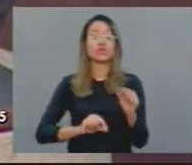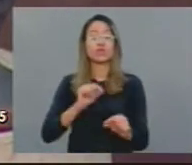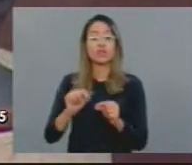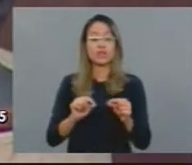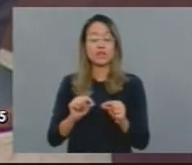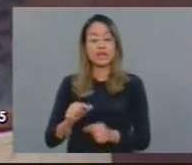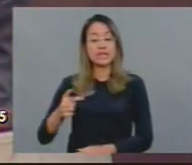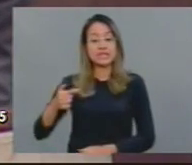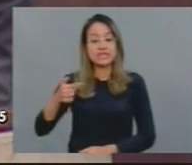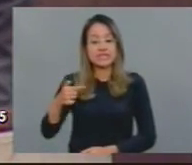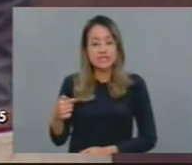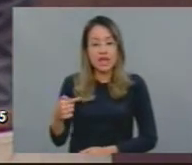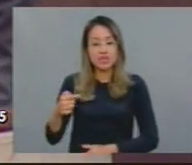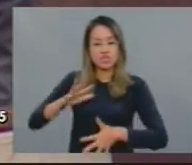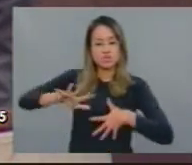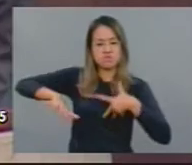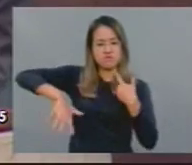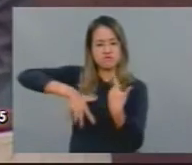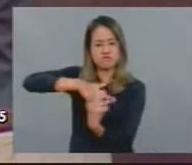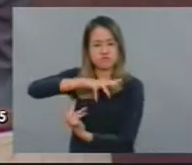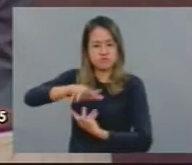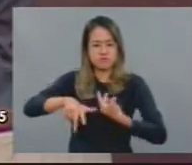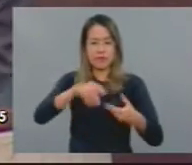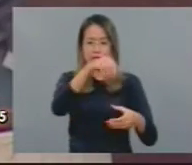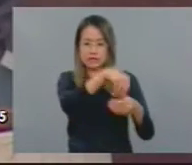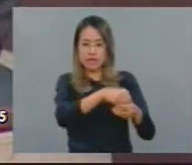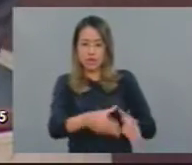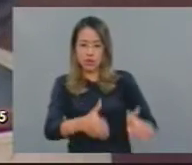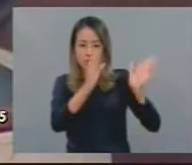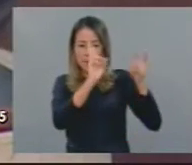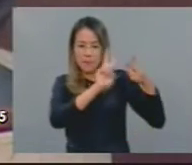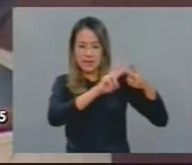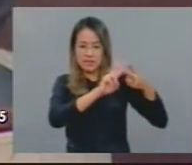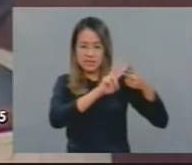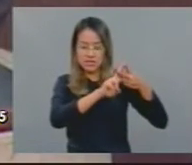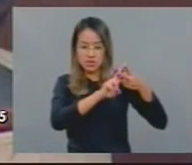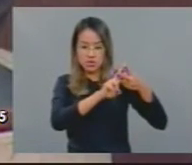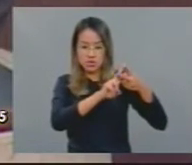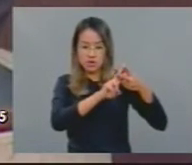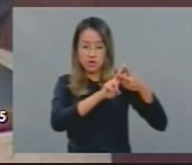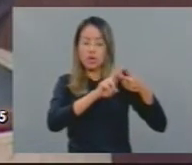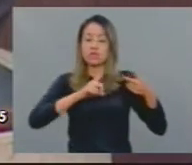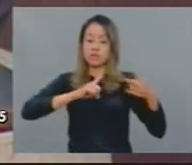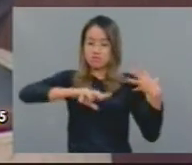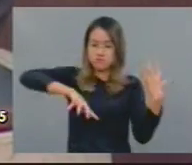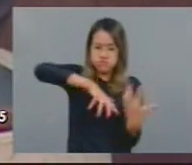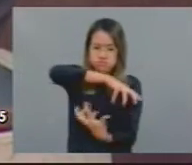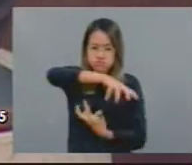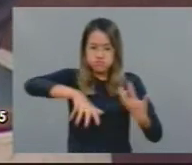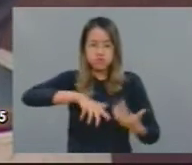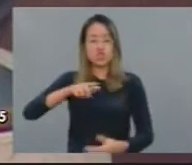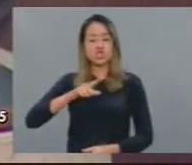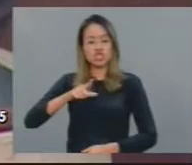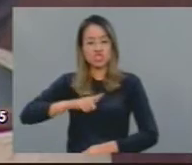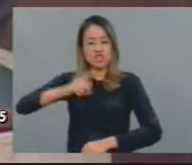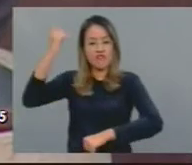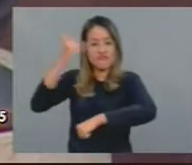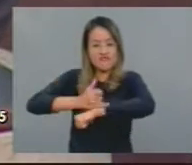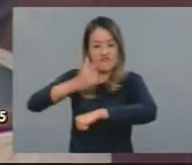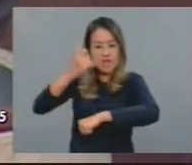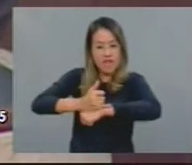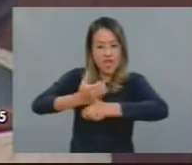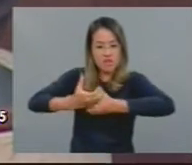violência. Aquilo ali se volta contra a sociedade. Porque, vejam só, as pessoas